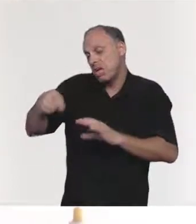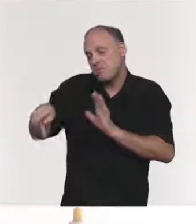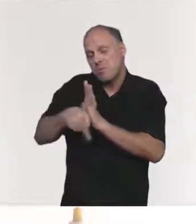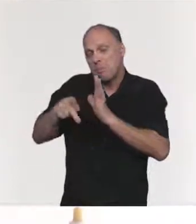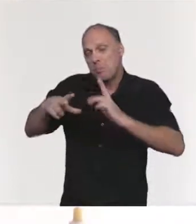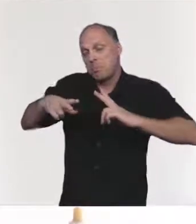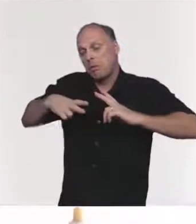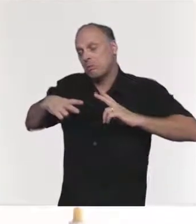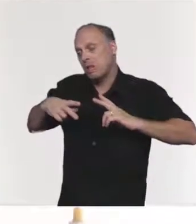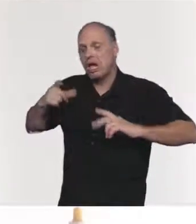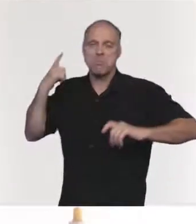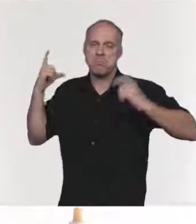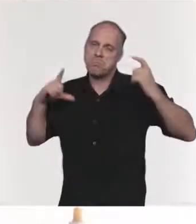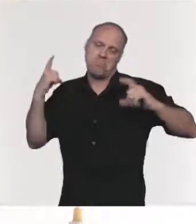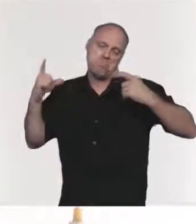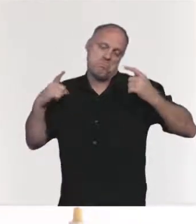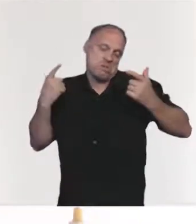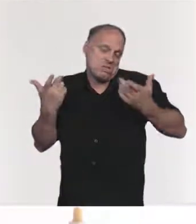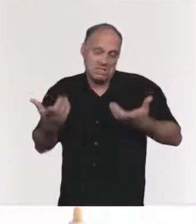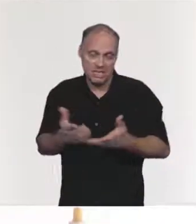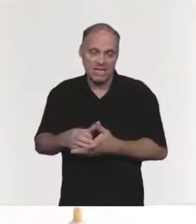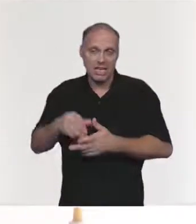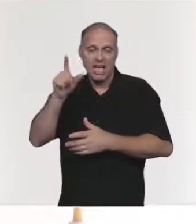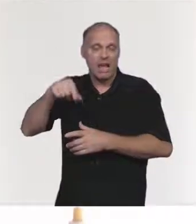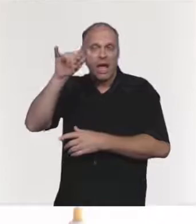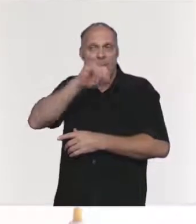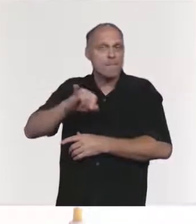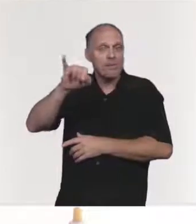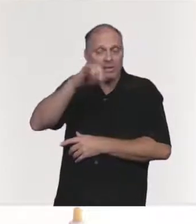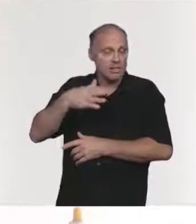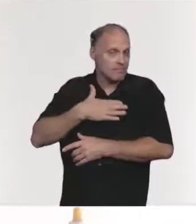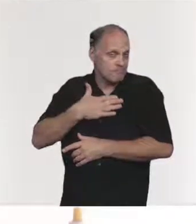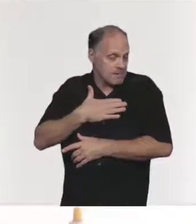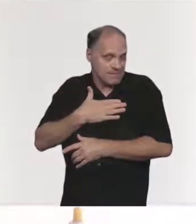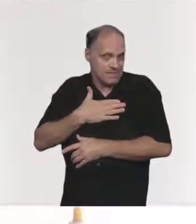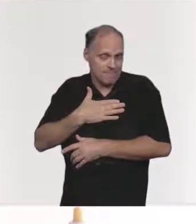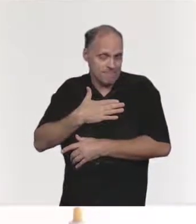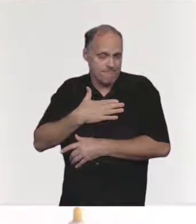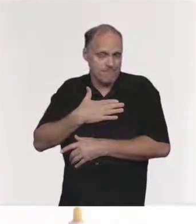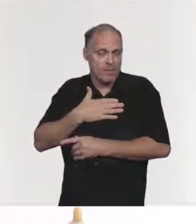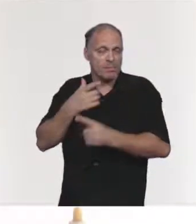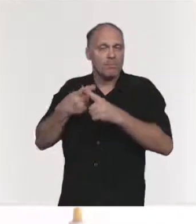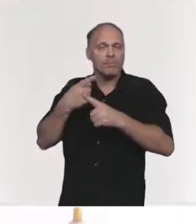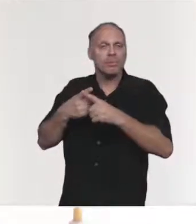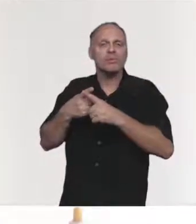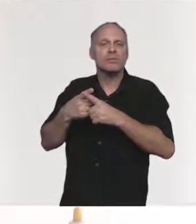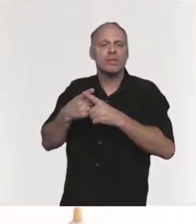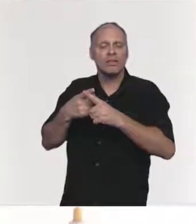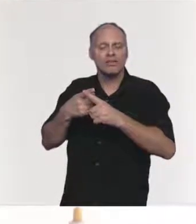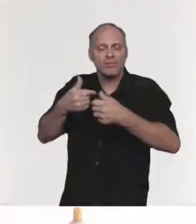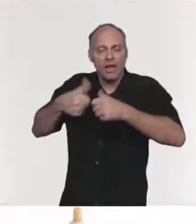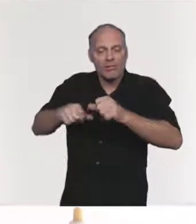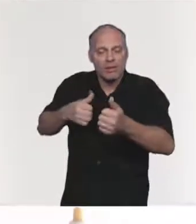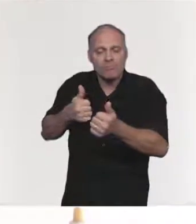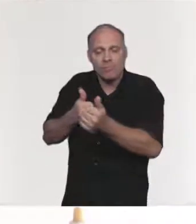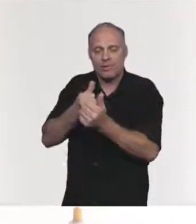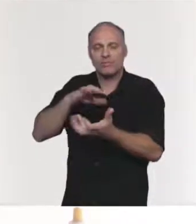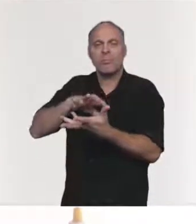necessidade mesmo. Para mim era importante estar próximo da arte, né?